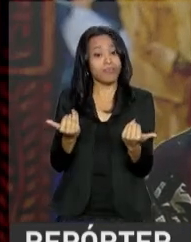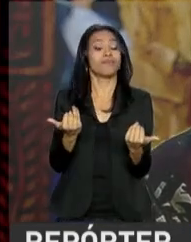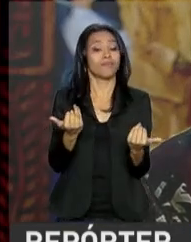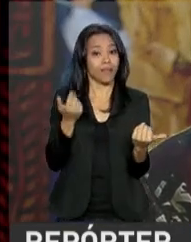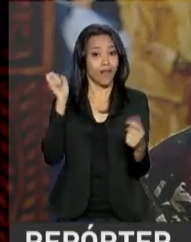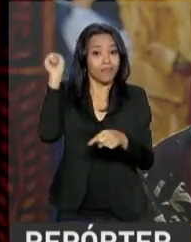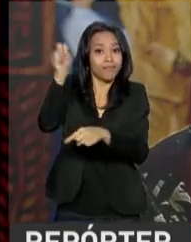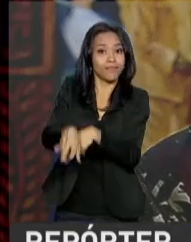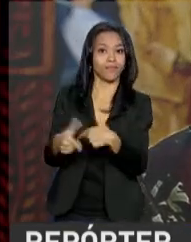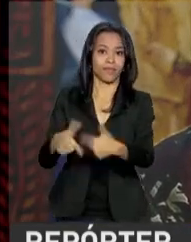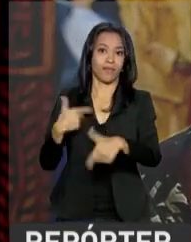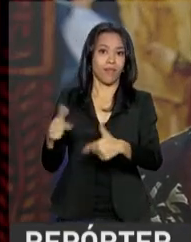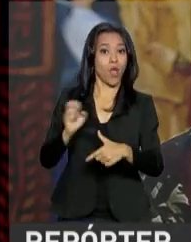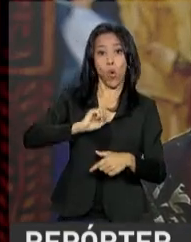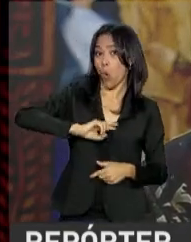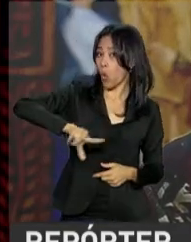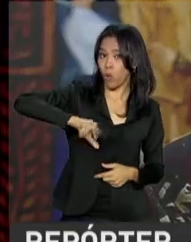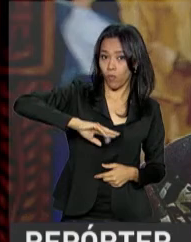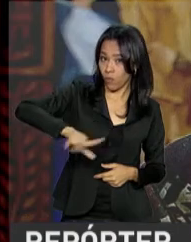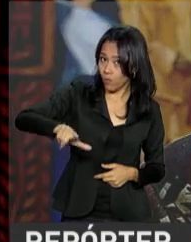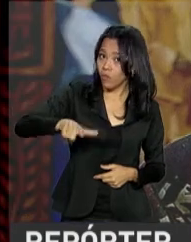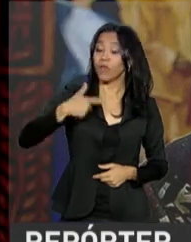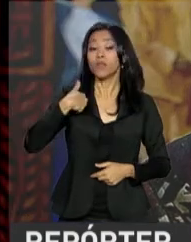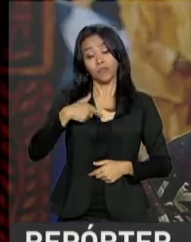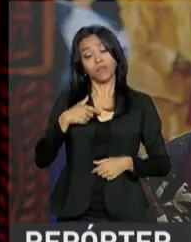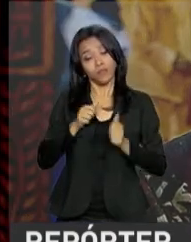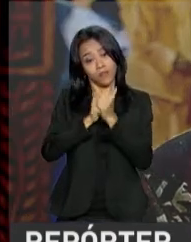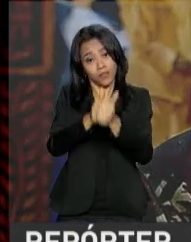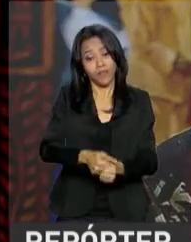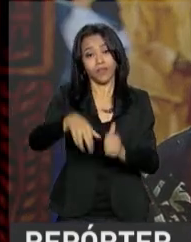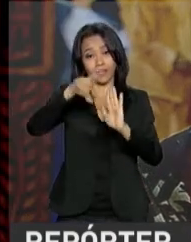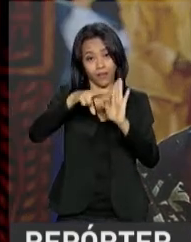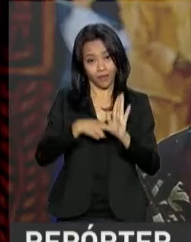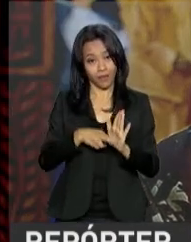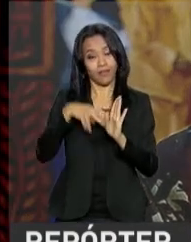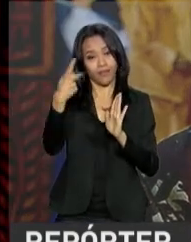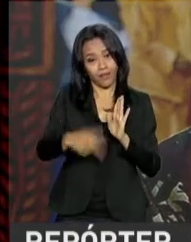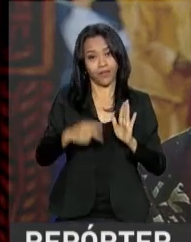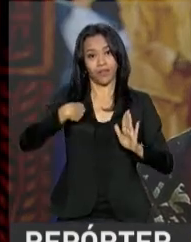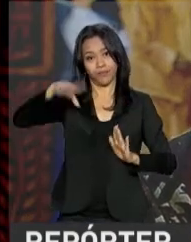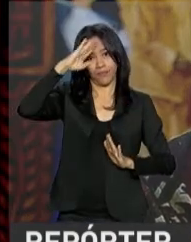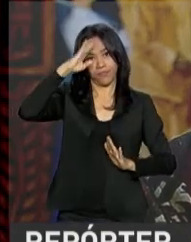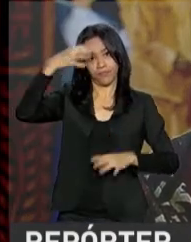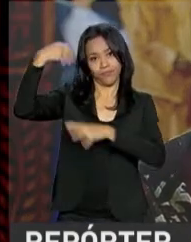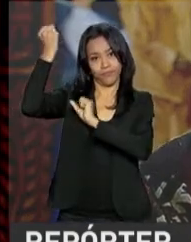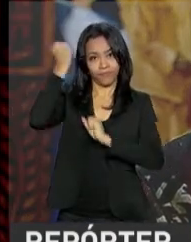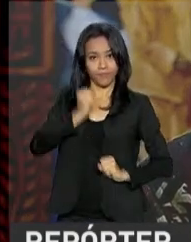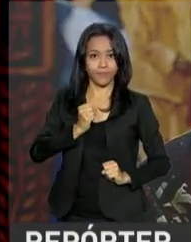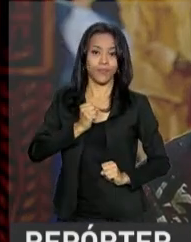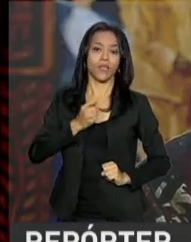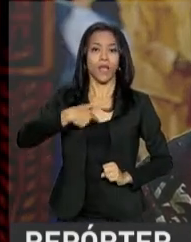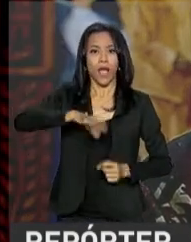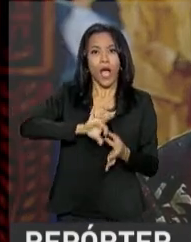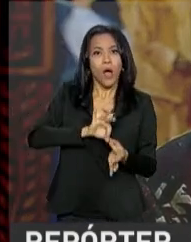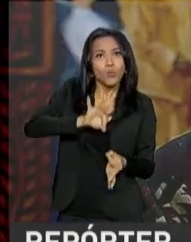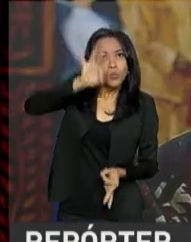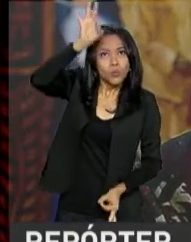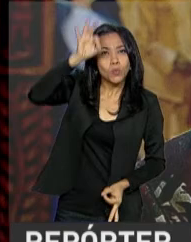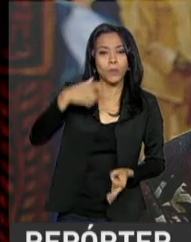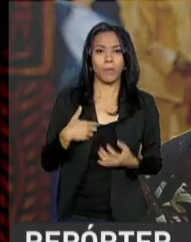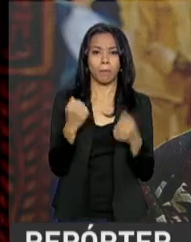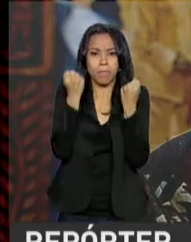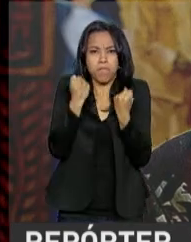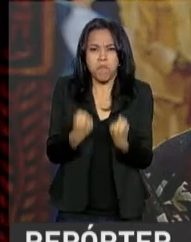para servir ou não ea e adequarmos aquilo que nós precisamos nas forças armadas ou seja a altura peso força